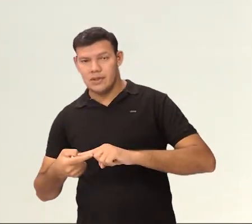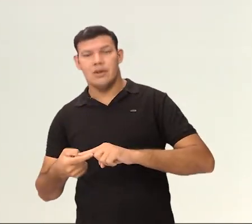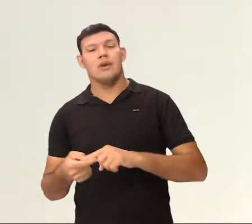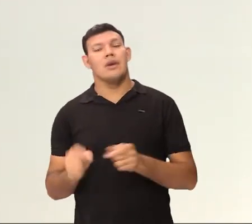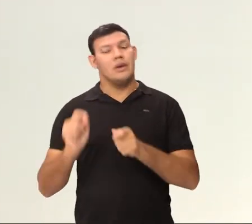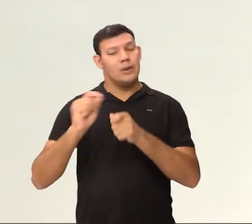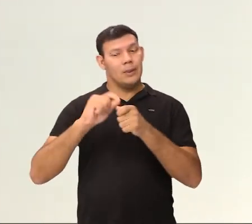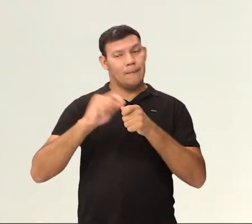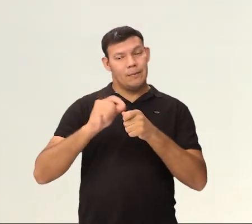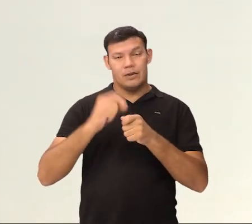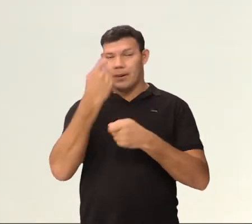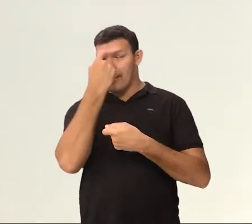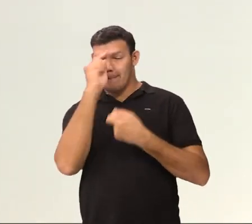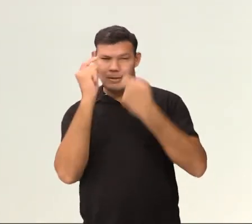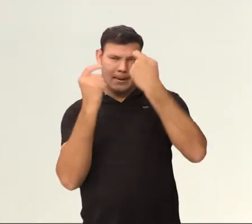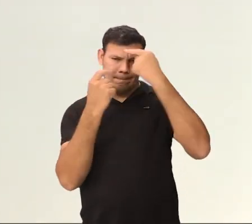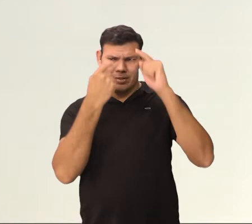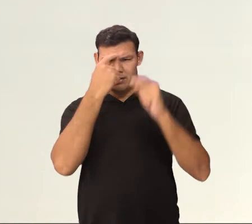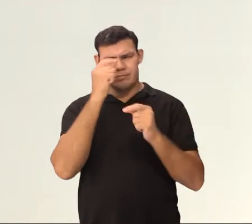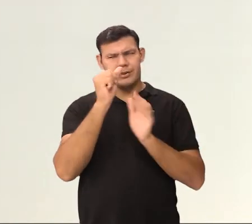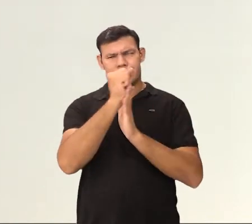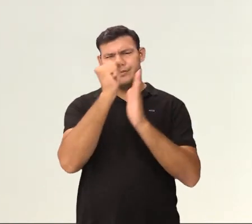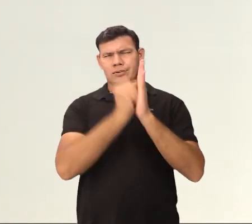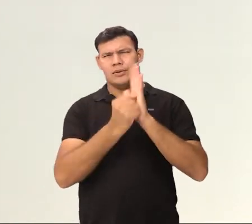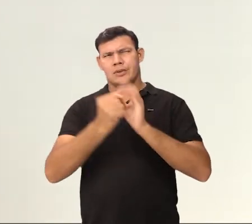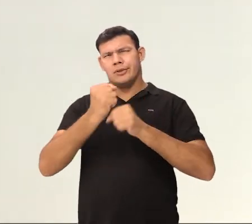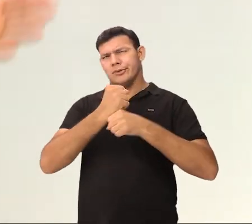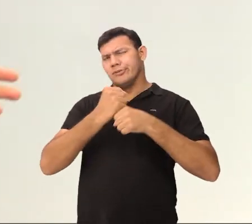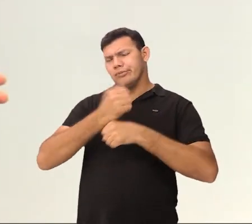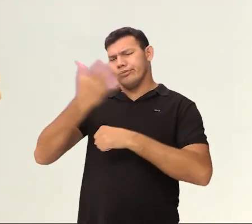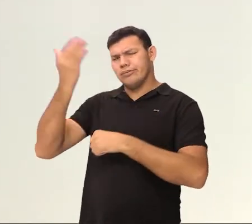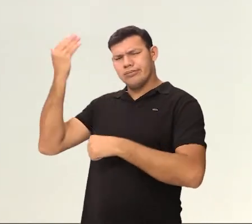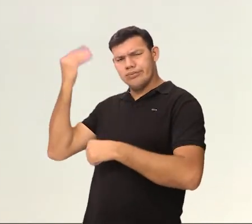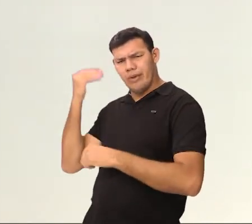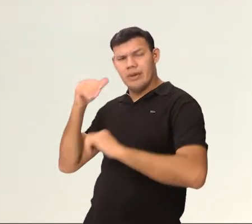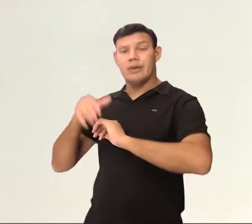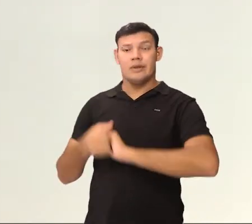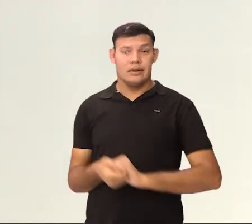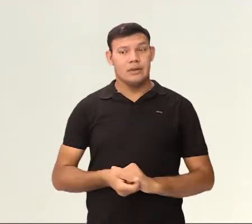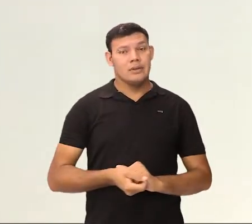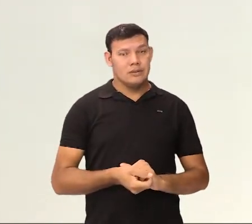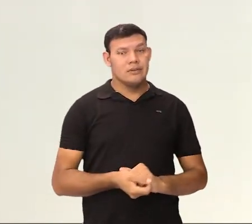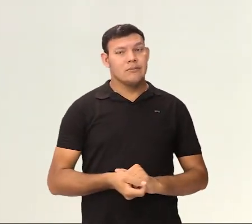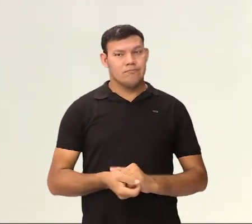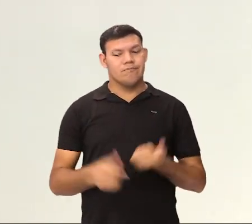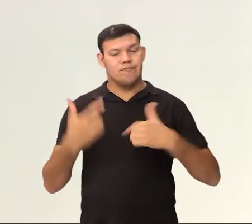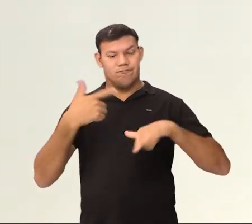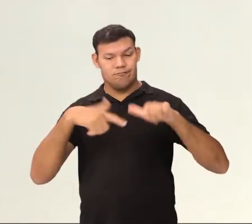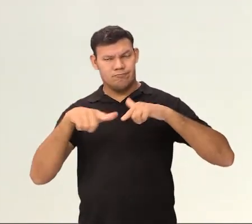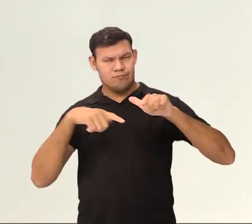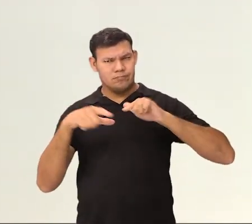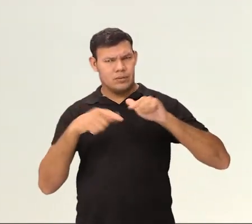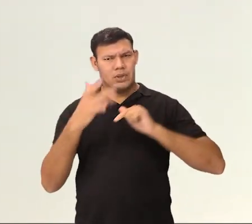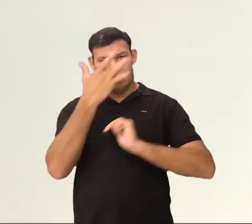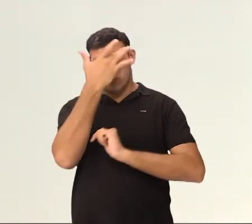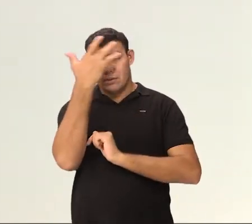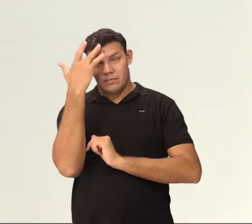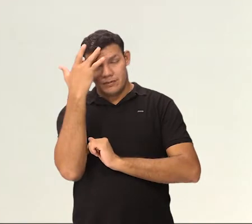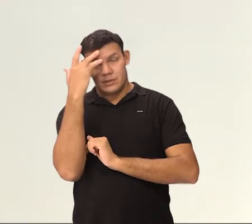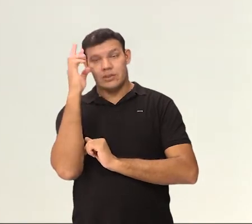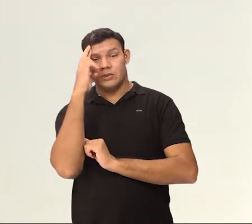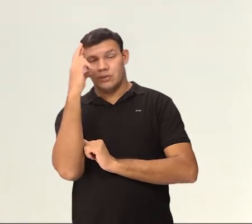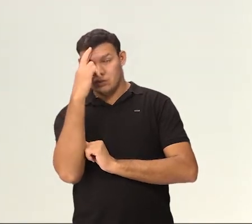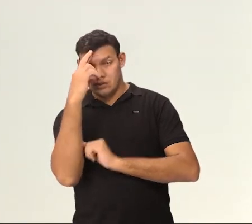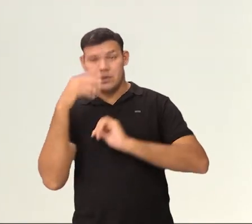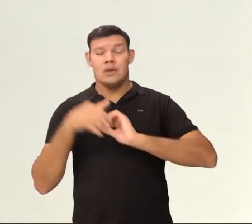material, materiais que eles produziram há séculos atrás, que o trabalho do